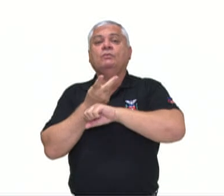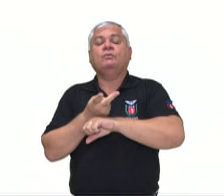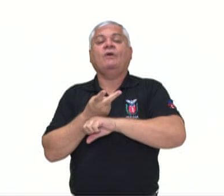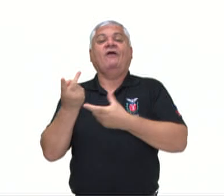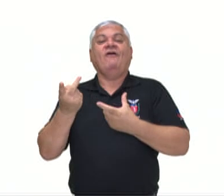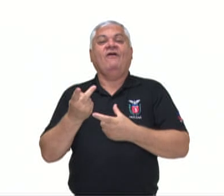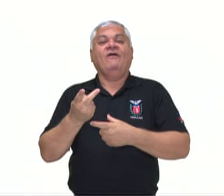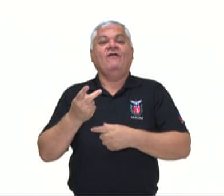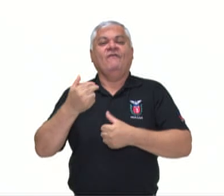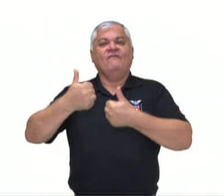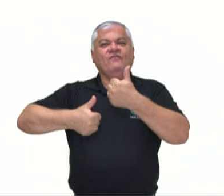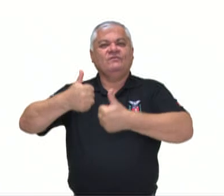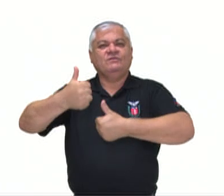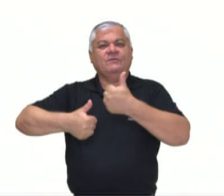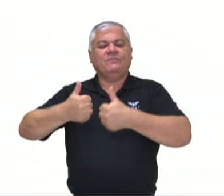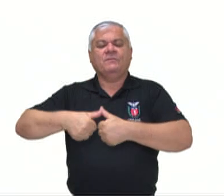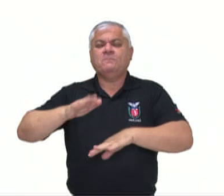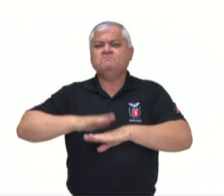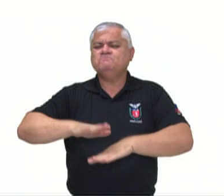o maior